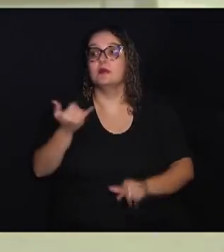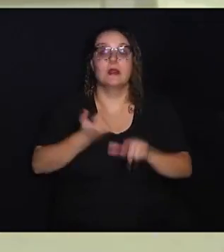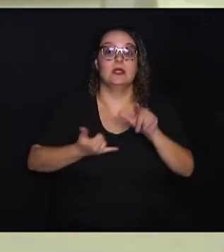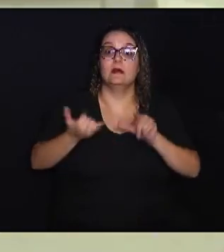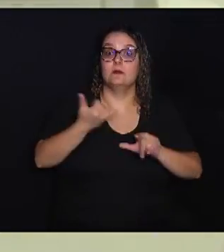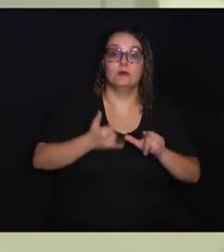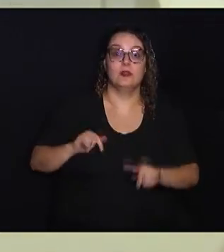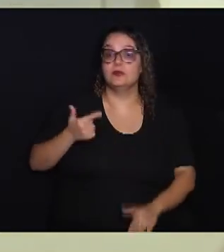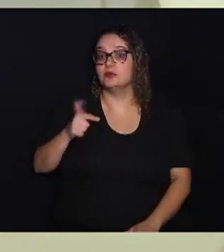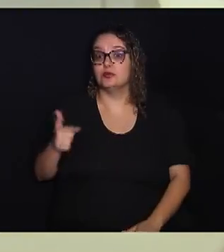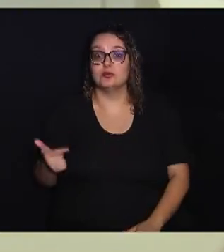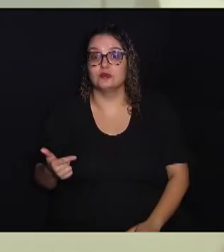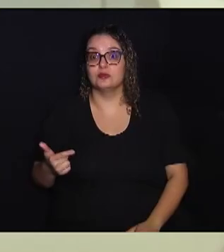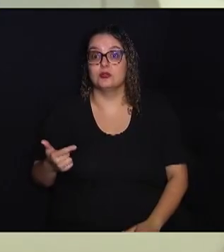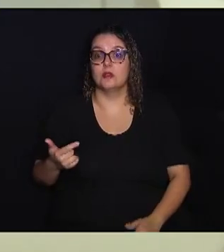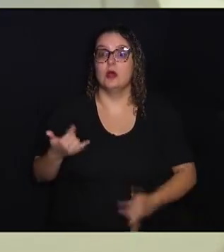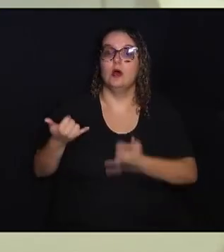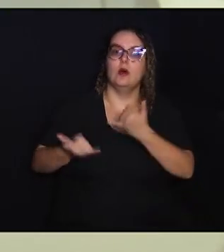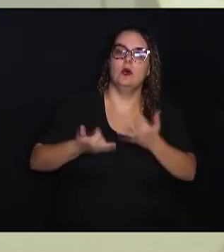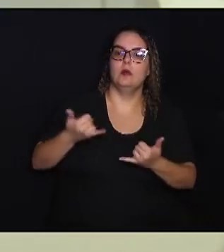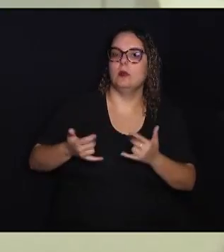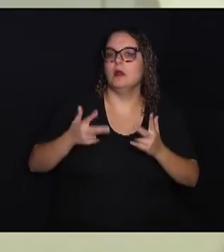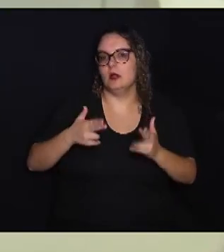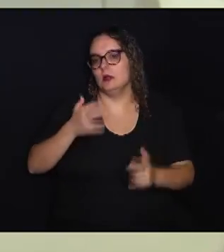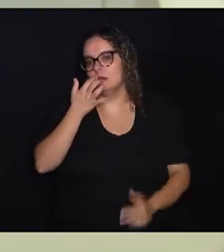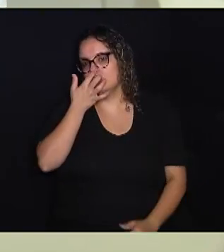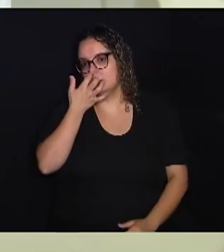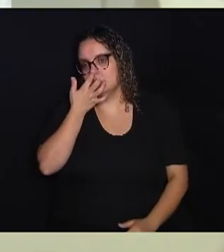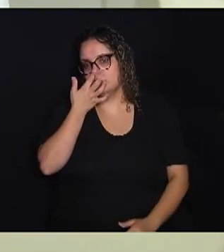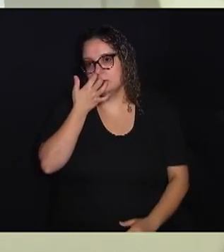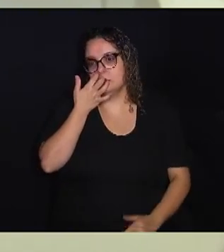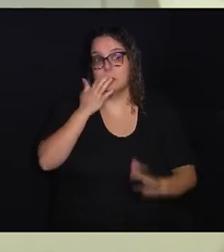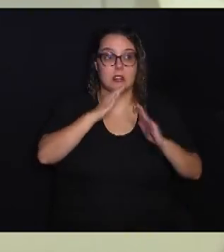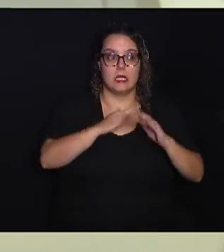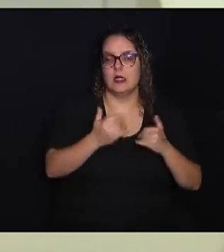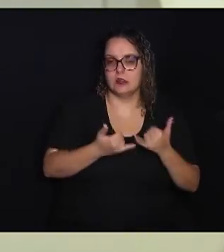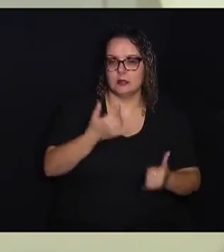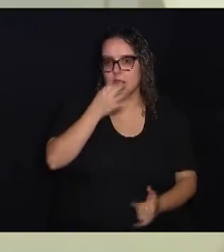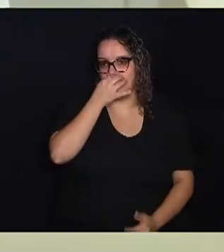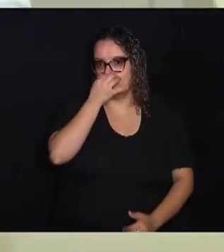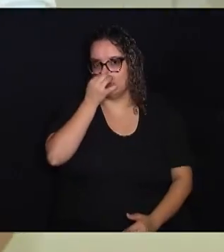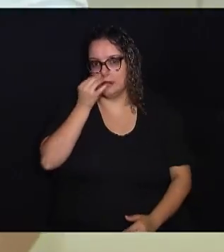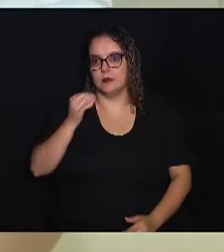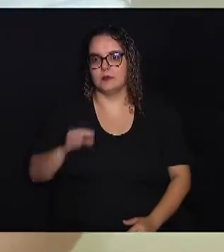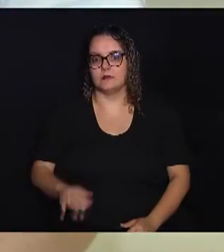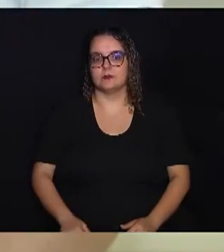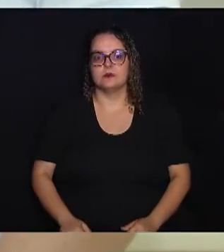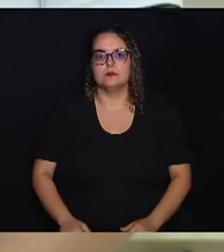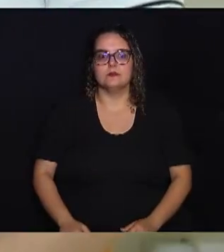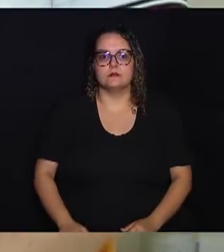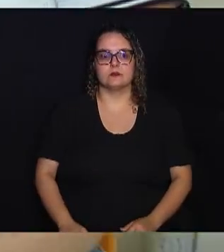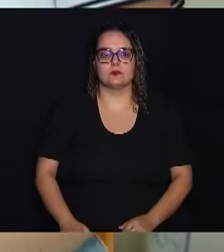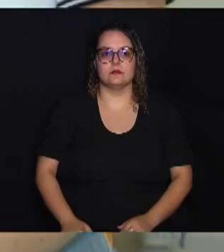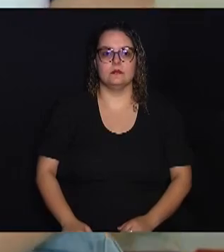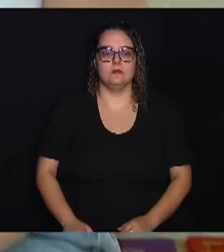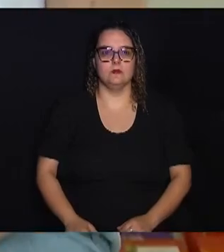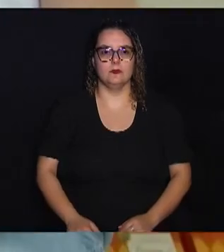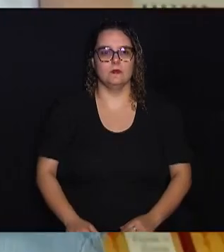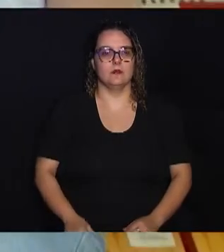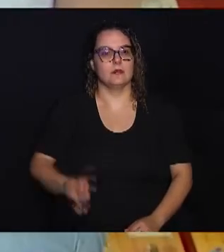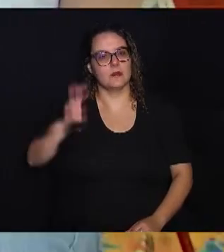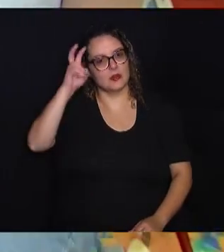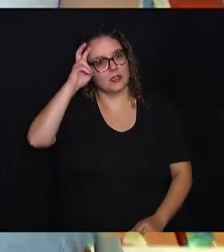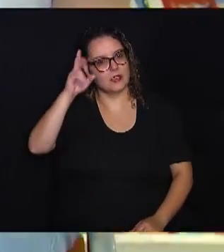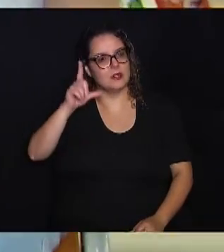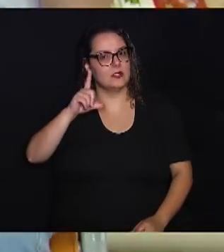Não tinha uma forma... Brincar ficava como uma... Em casa a gente brincava, a escola era um lugar... A quinta-feira é dia de